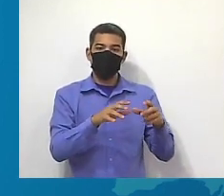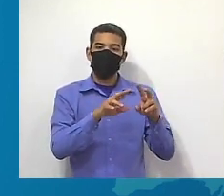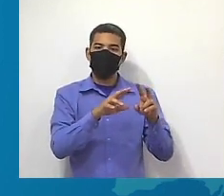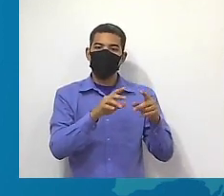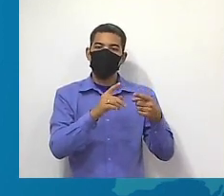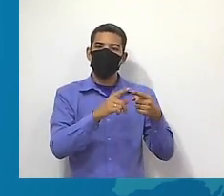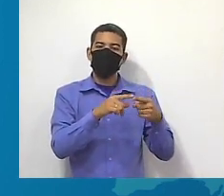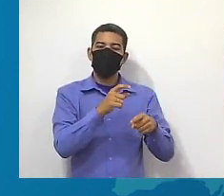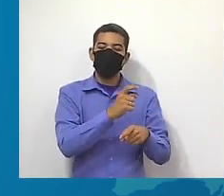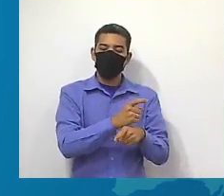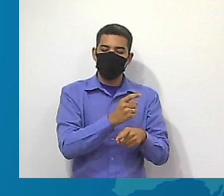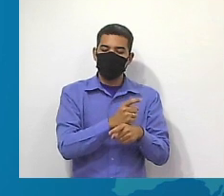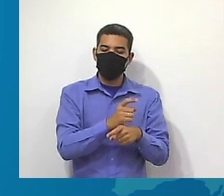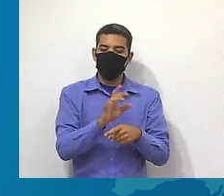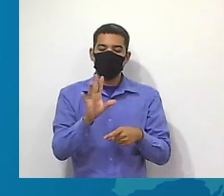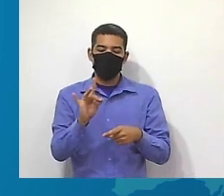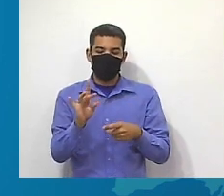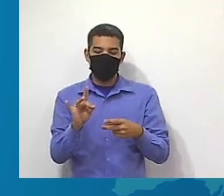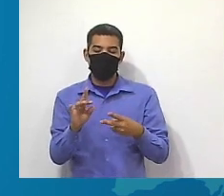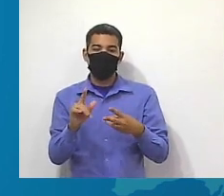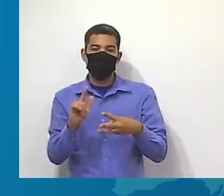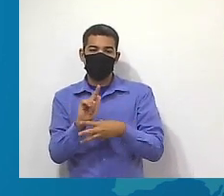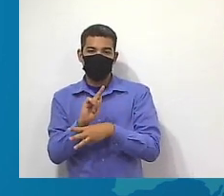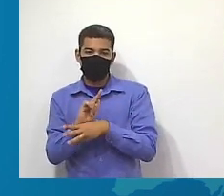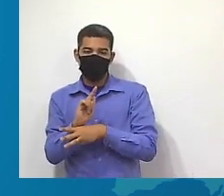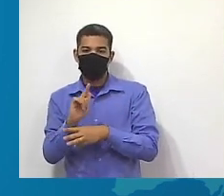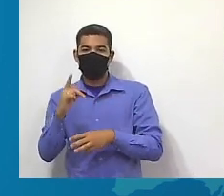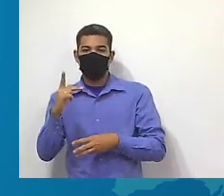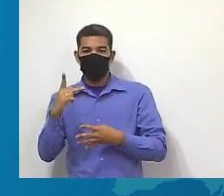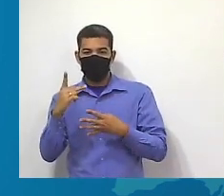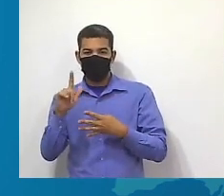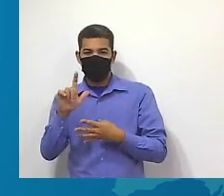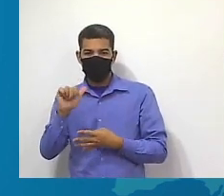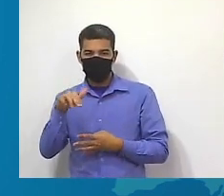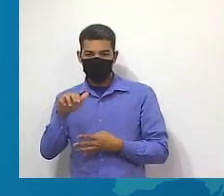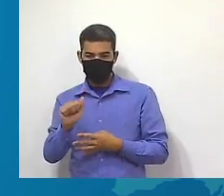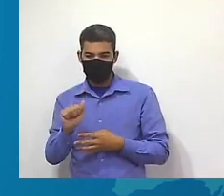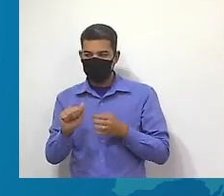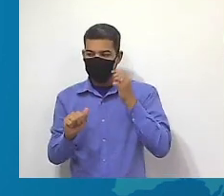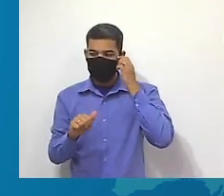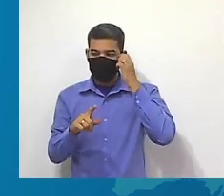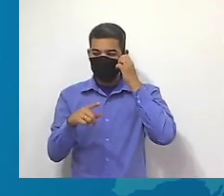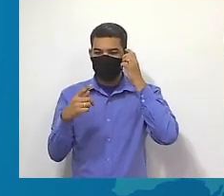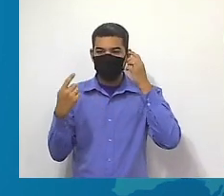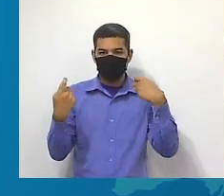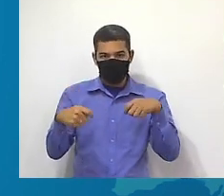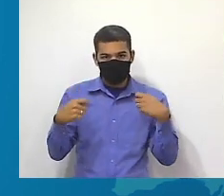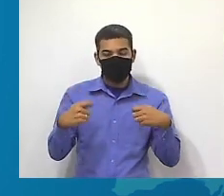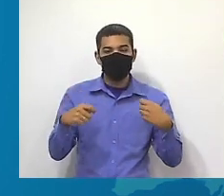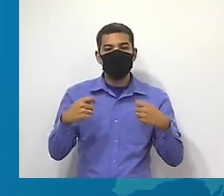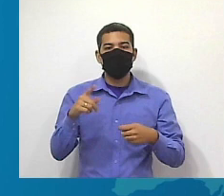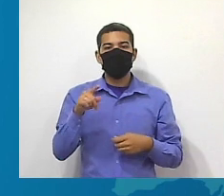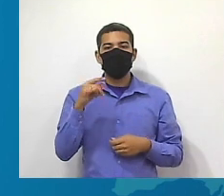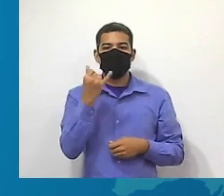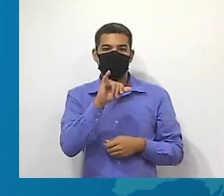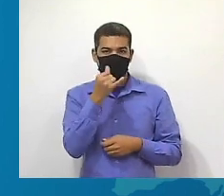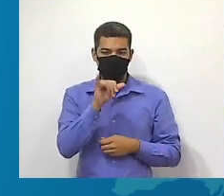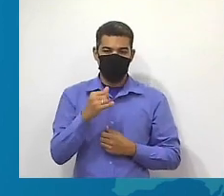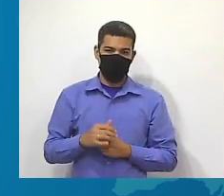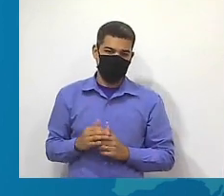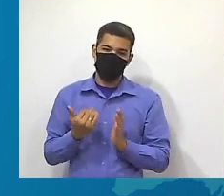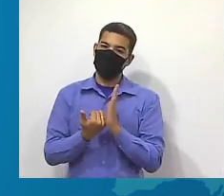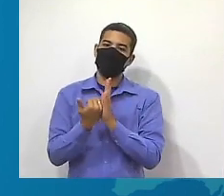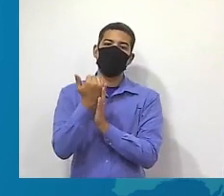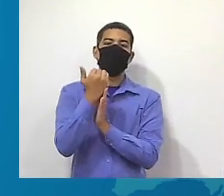líquido, gasoso e até o plasma. Nessa ordem, você precisa de um aumento de energia, você